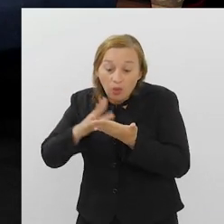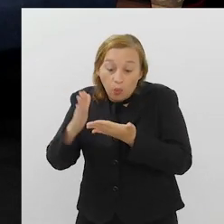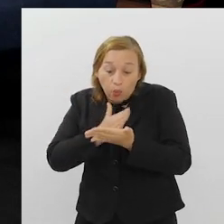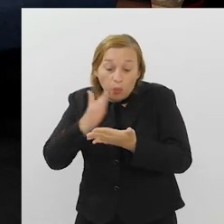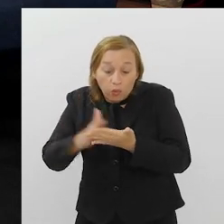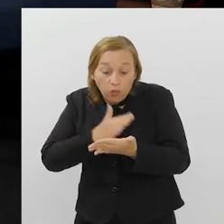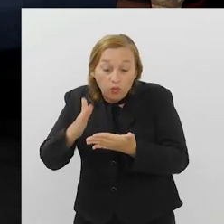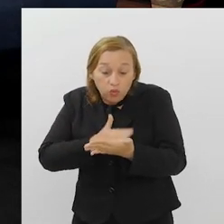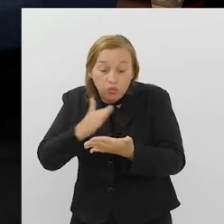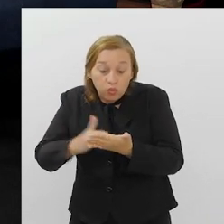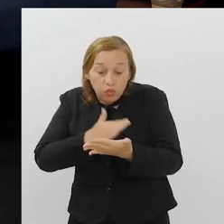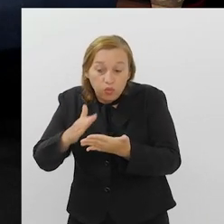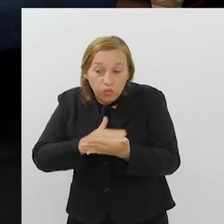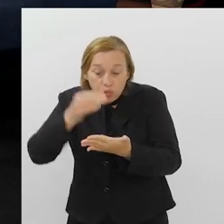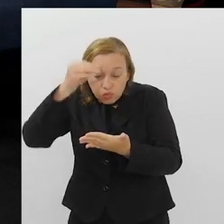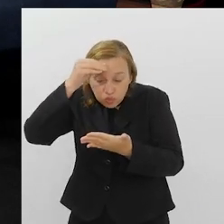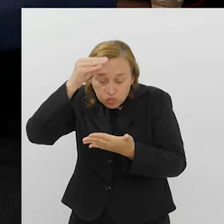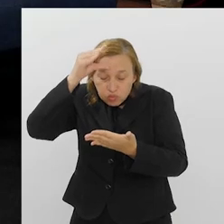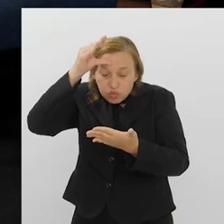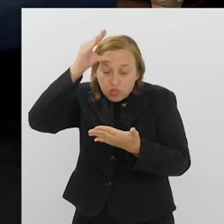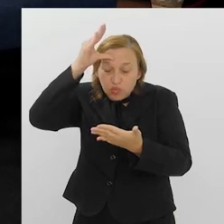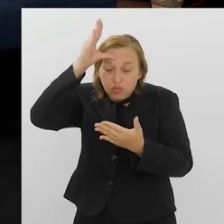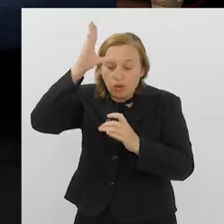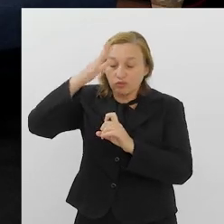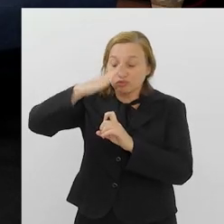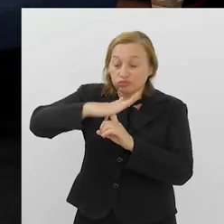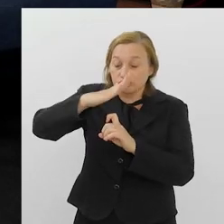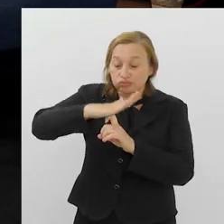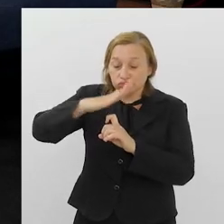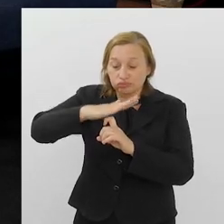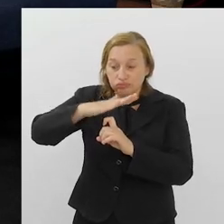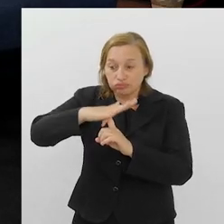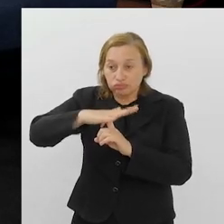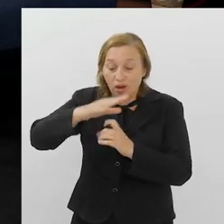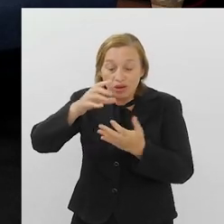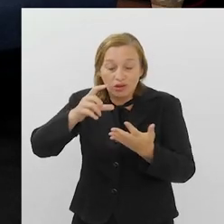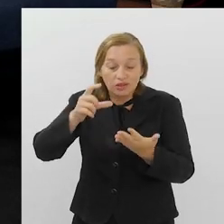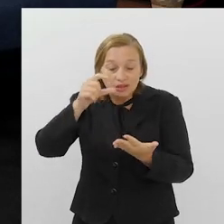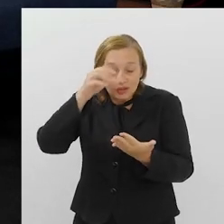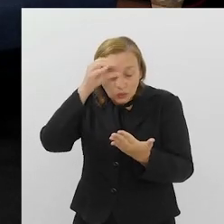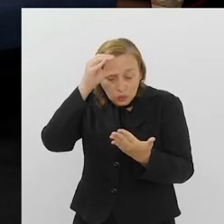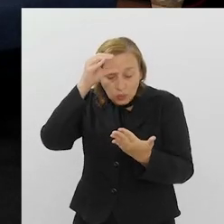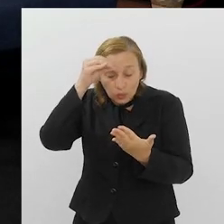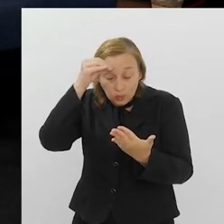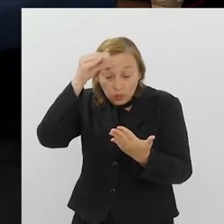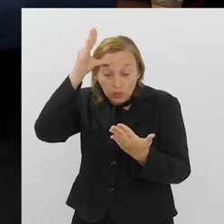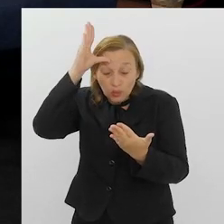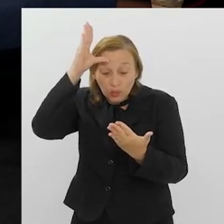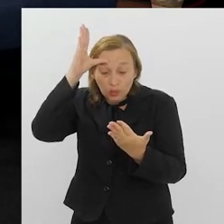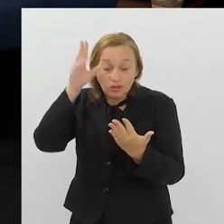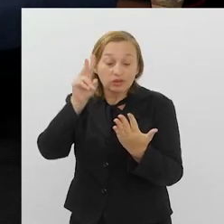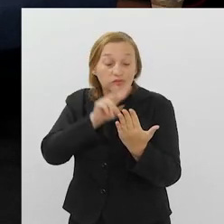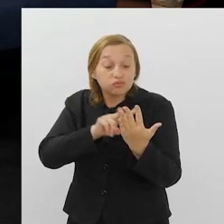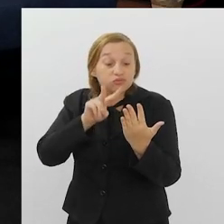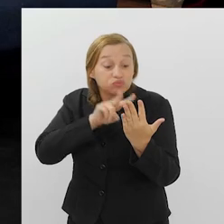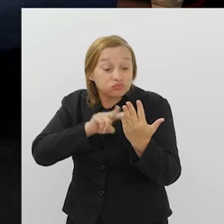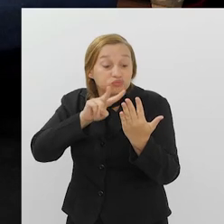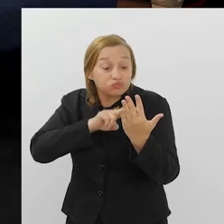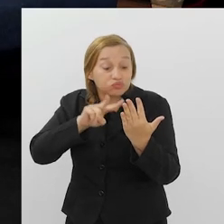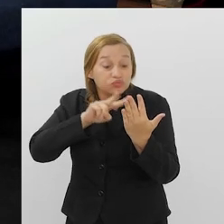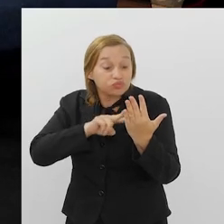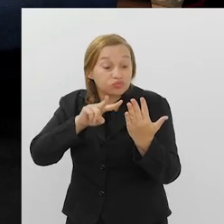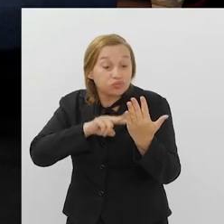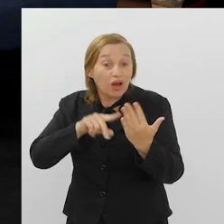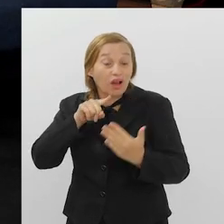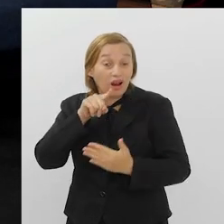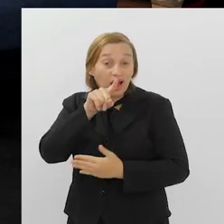e sai catando Liv consumindo informação né inclusive Estive com ela aqui entrevistando justamente sobre isso que